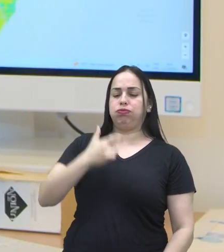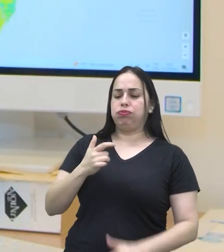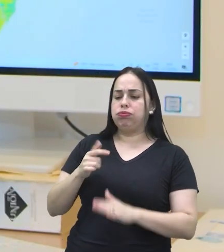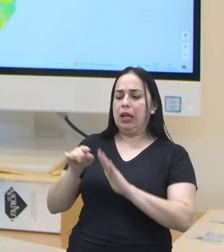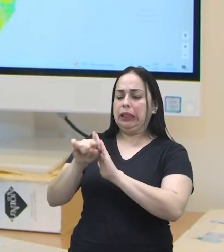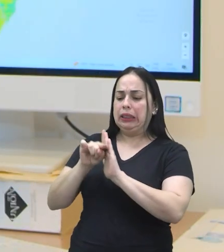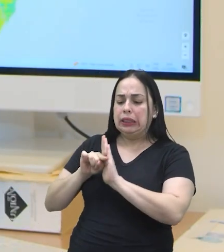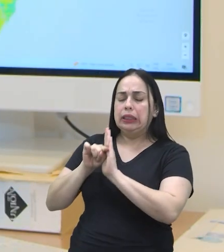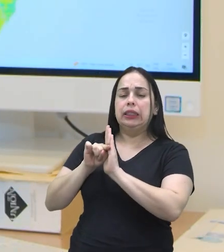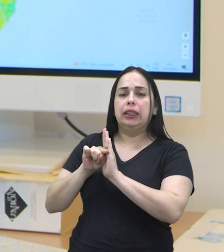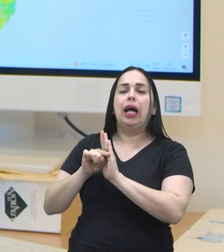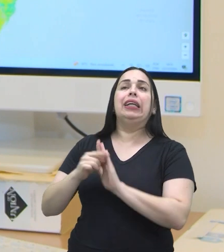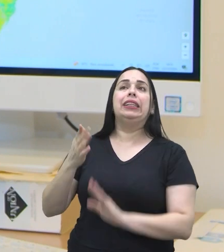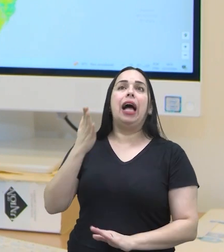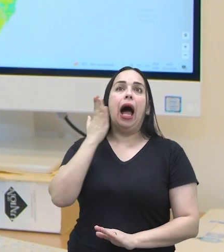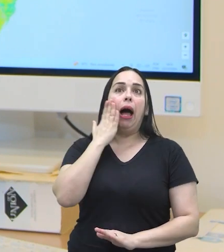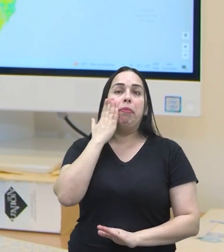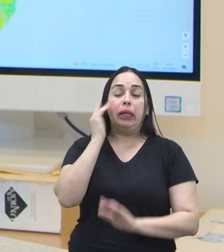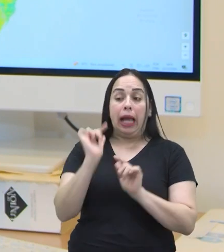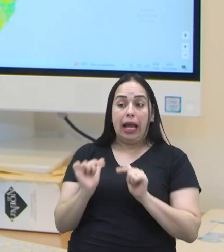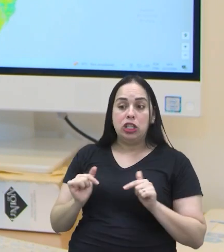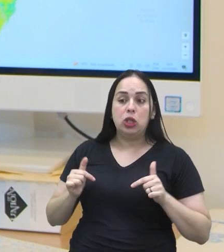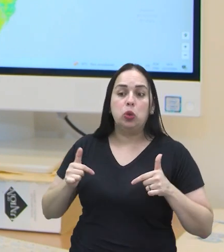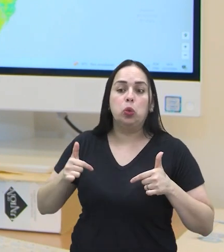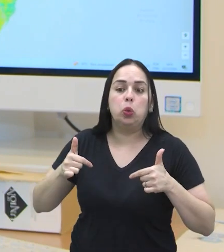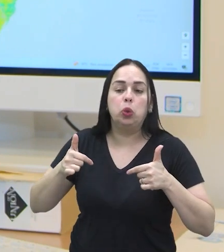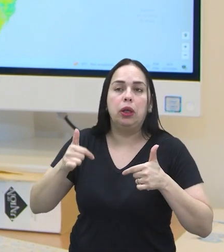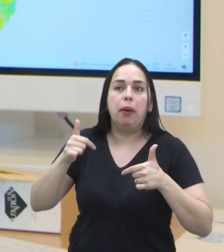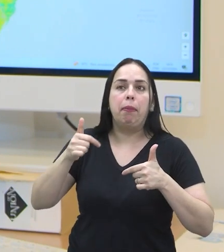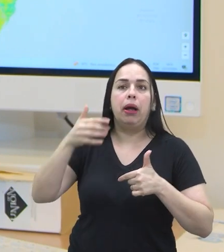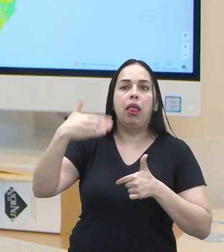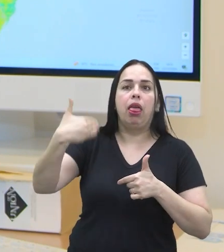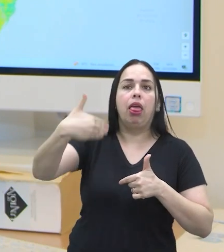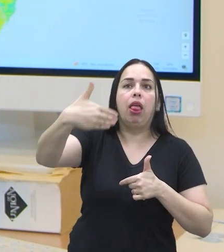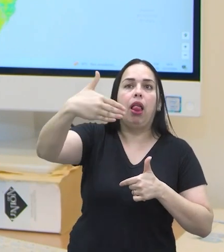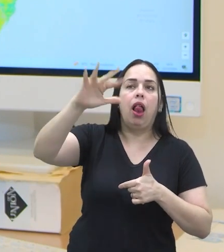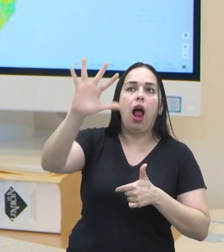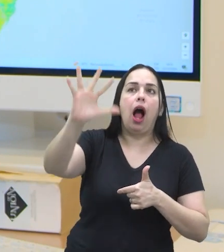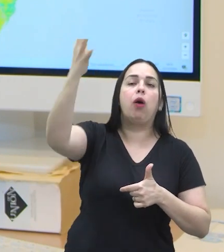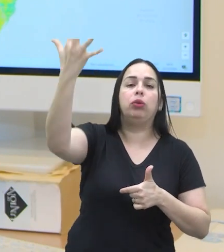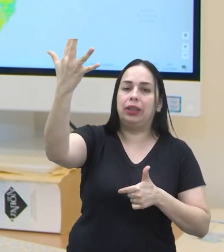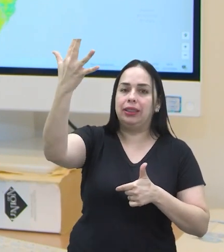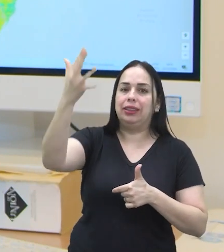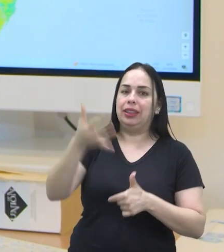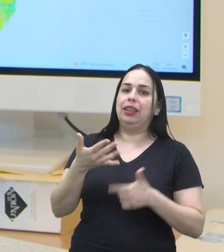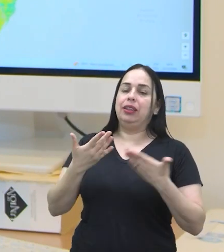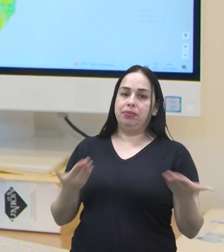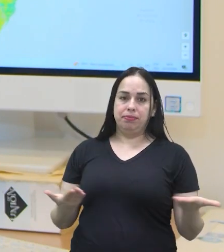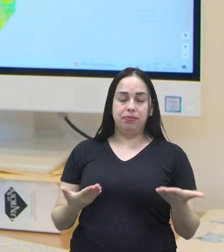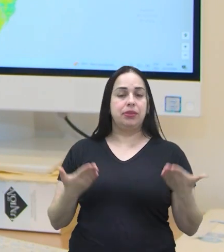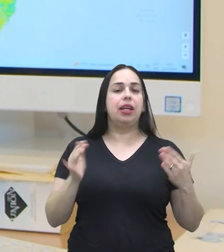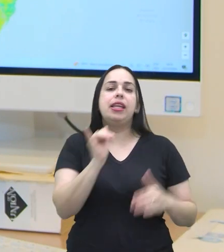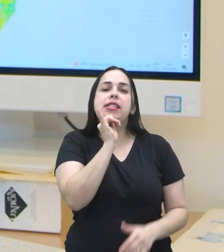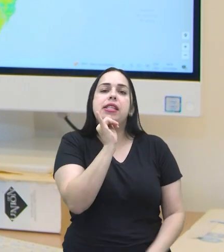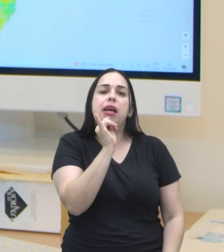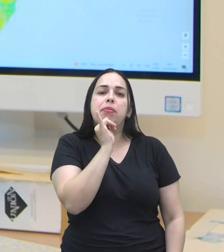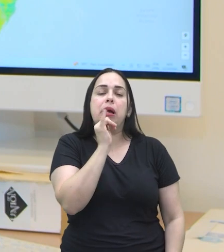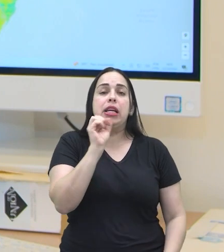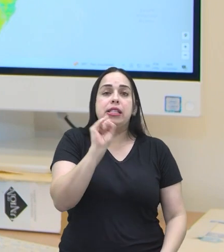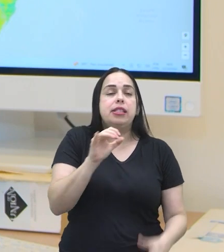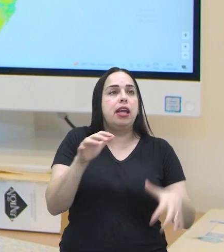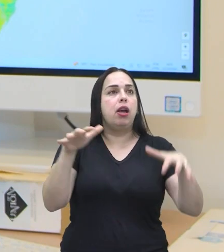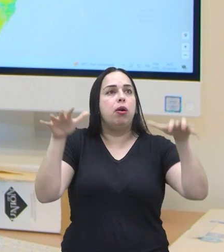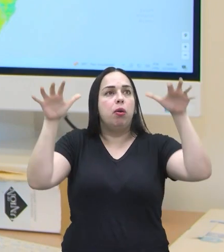possa se antecipar a tomar ações antes do evento climático acontecer. Por exemplo, numa situação